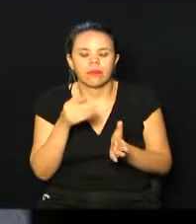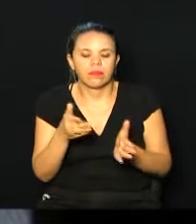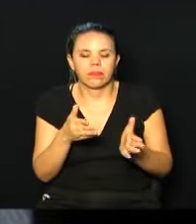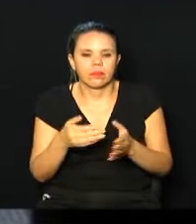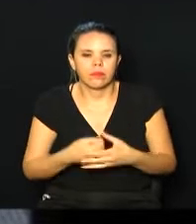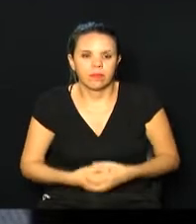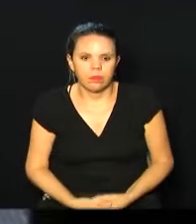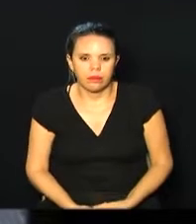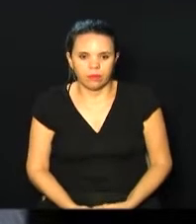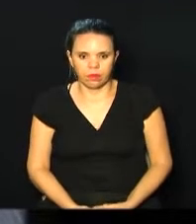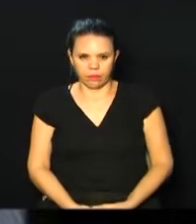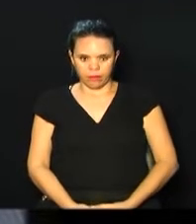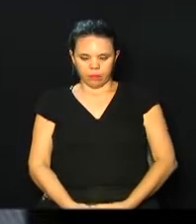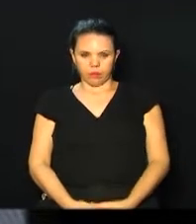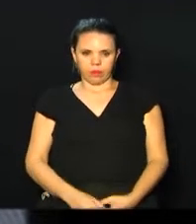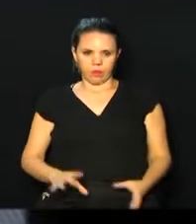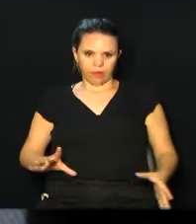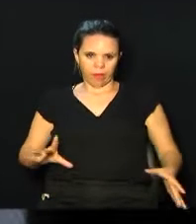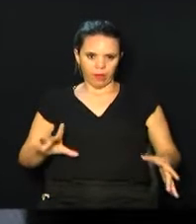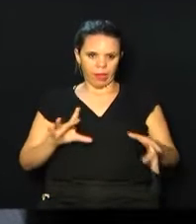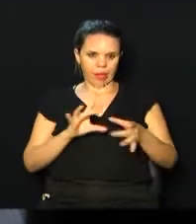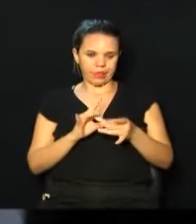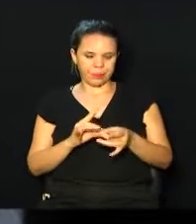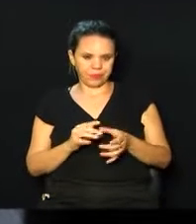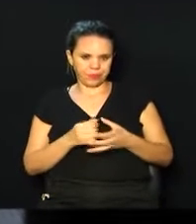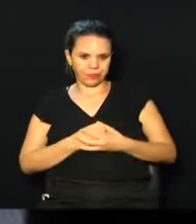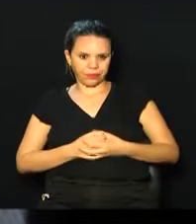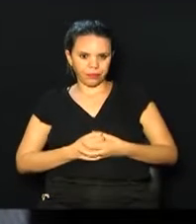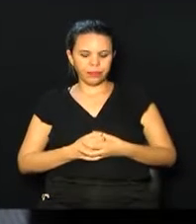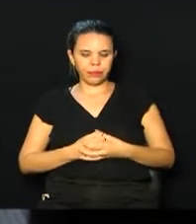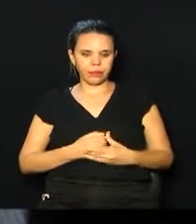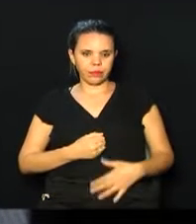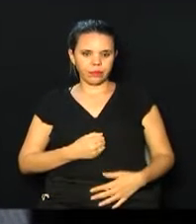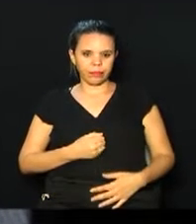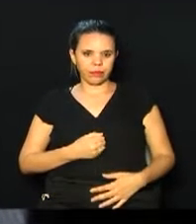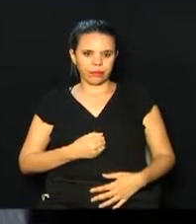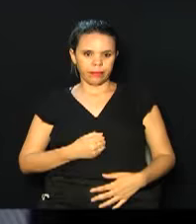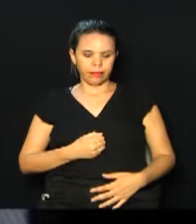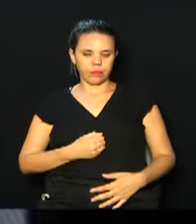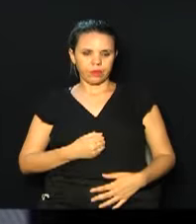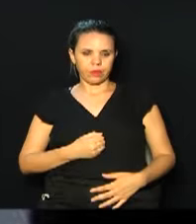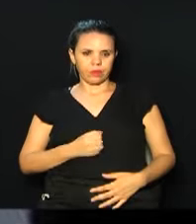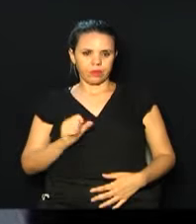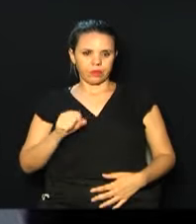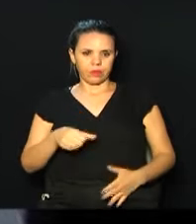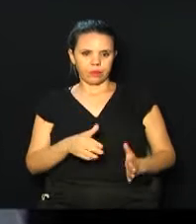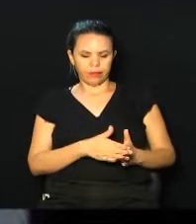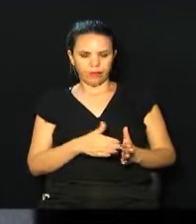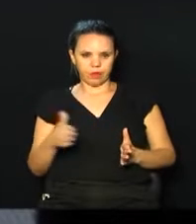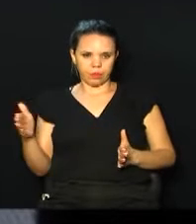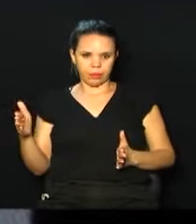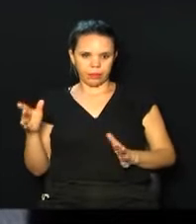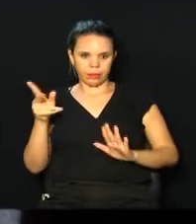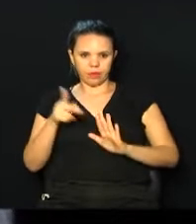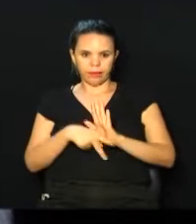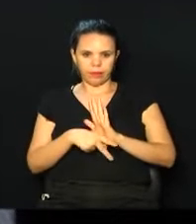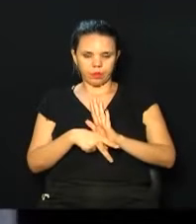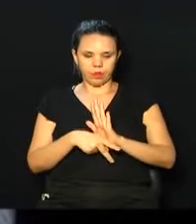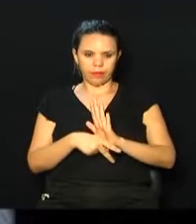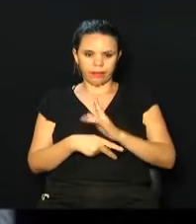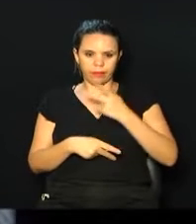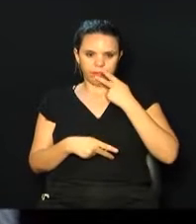porque as bacias são interligadas. Tá? Mas ele vai estar sendo contemplado aí nesse projeto que eu